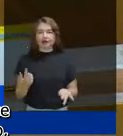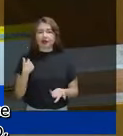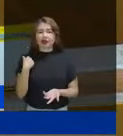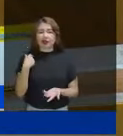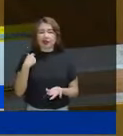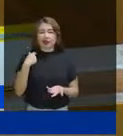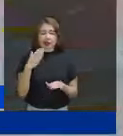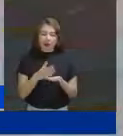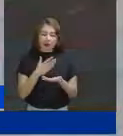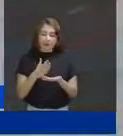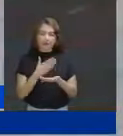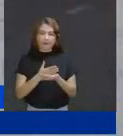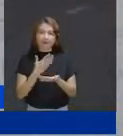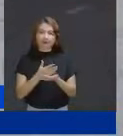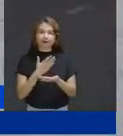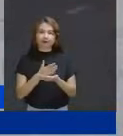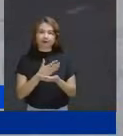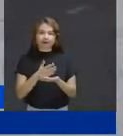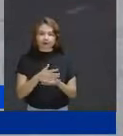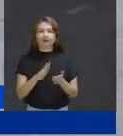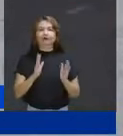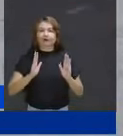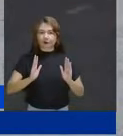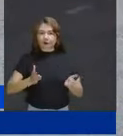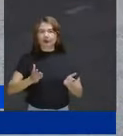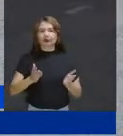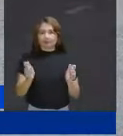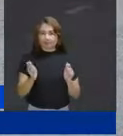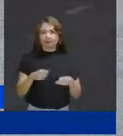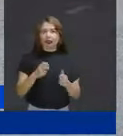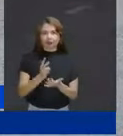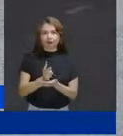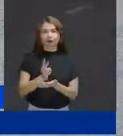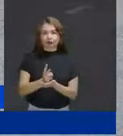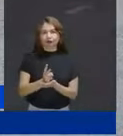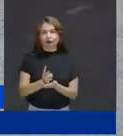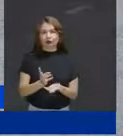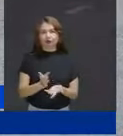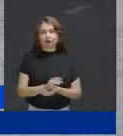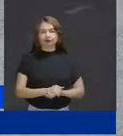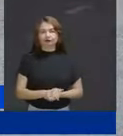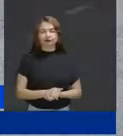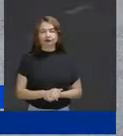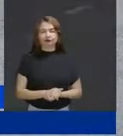que eu localizo aqui e aí a gente já vota em seguida.